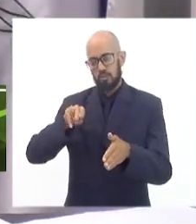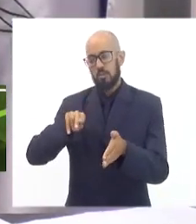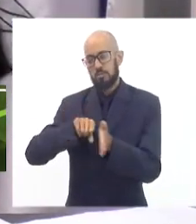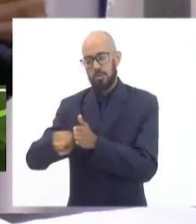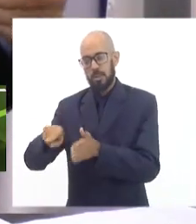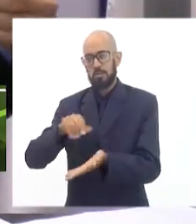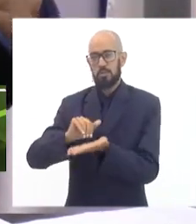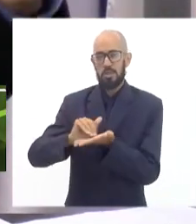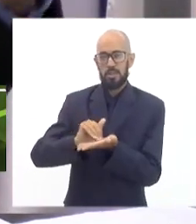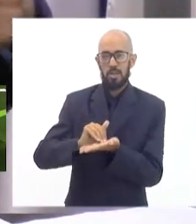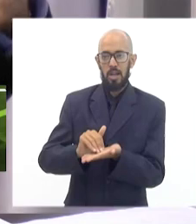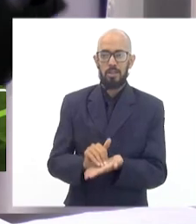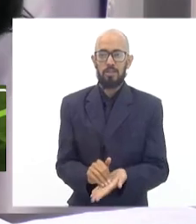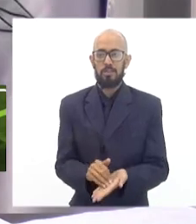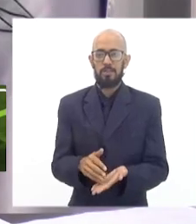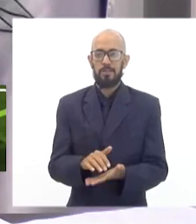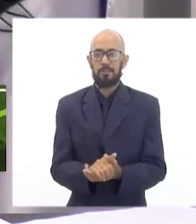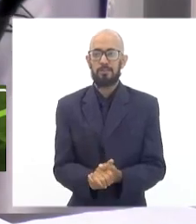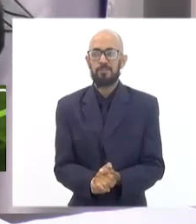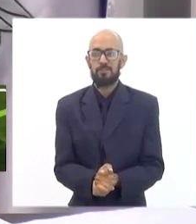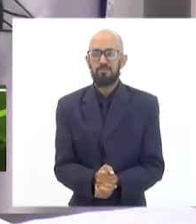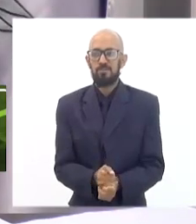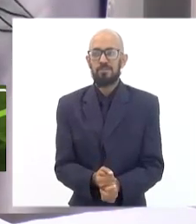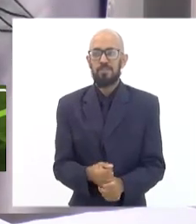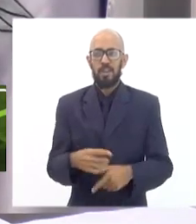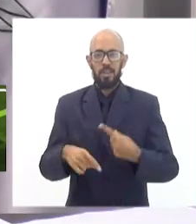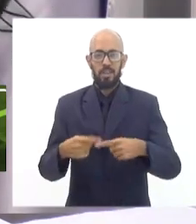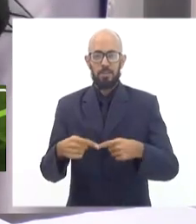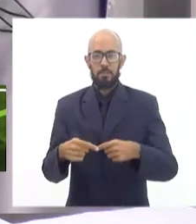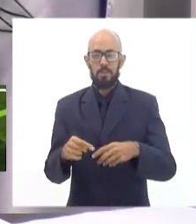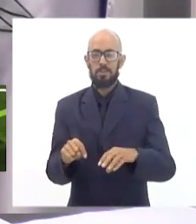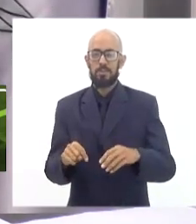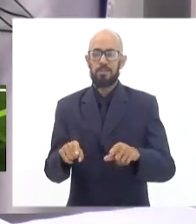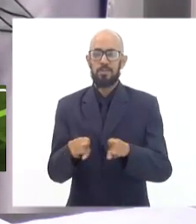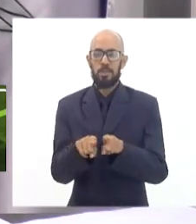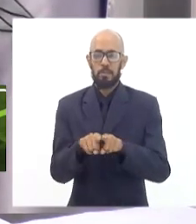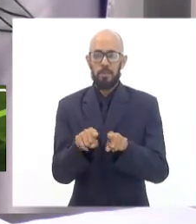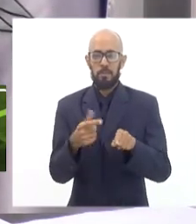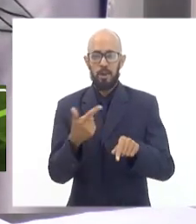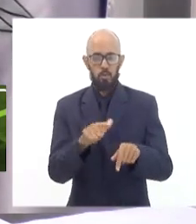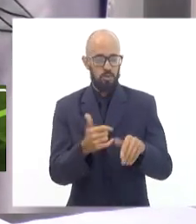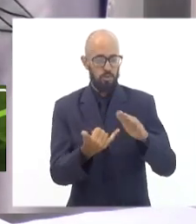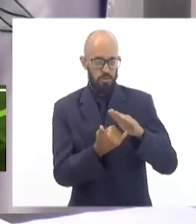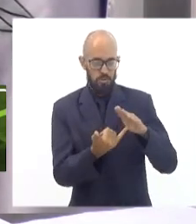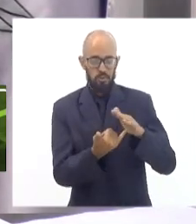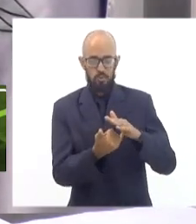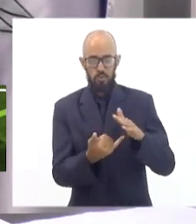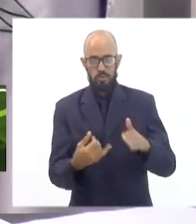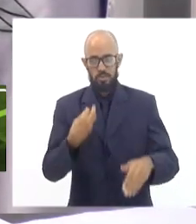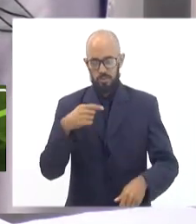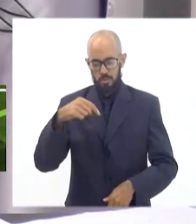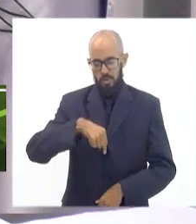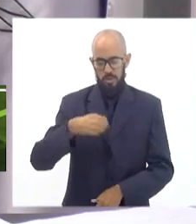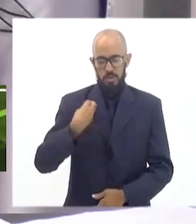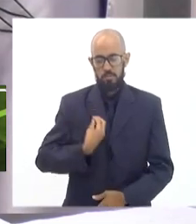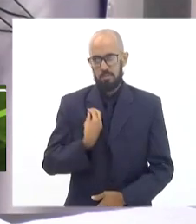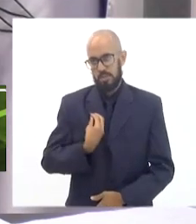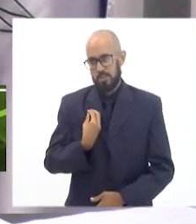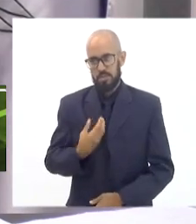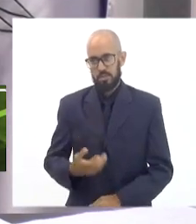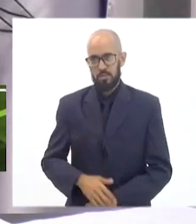secretários e secretárias em desejar estende as instituições que se fazem aqui